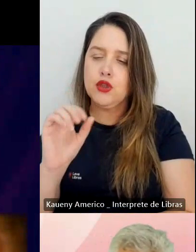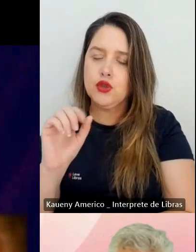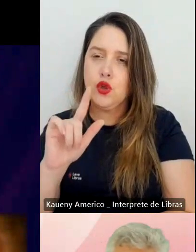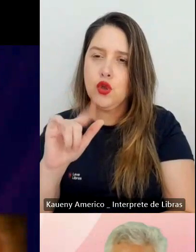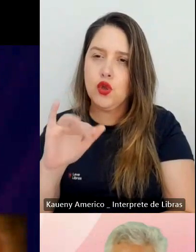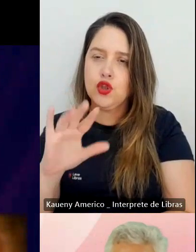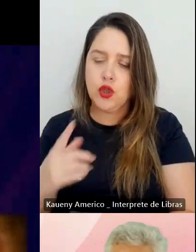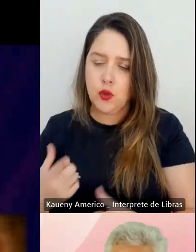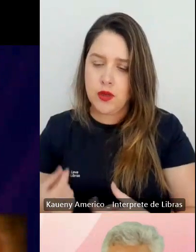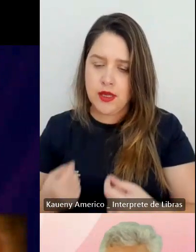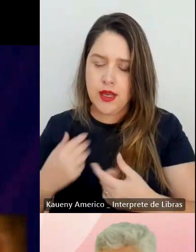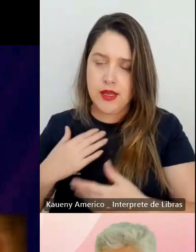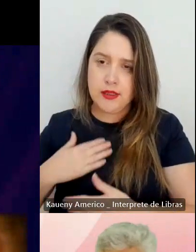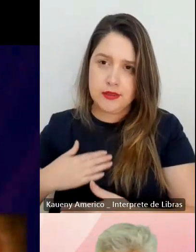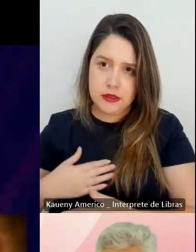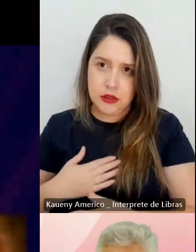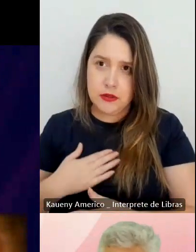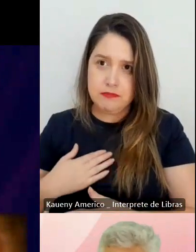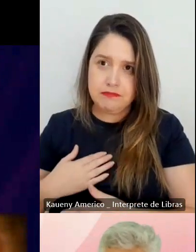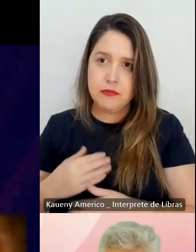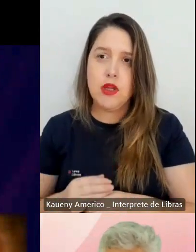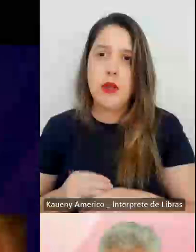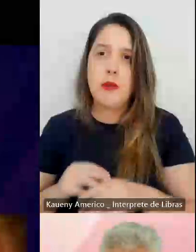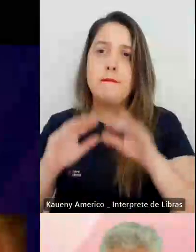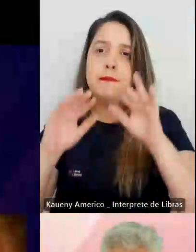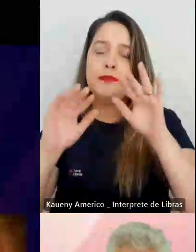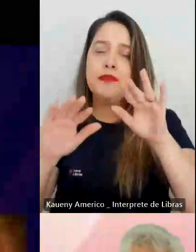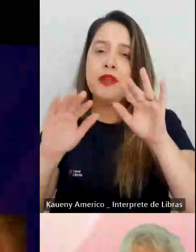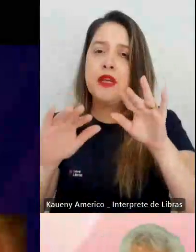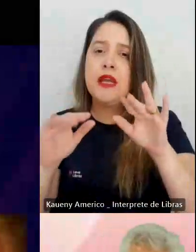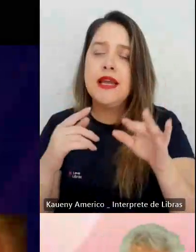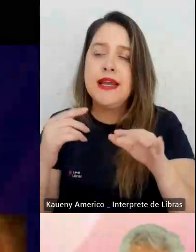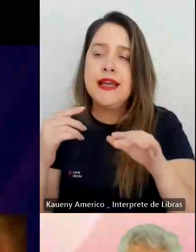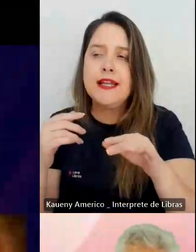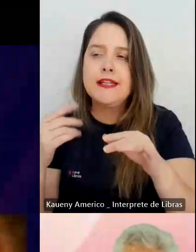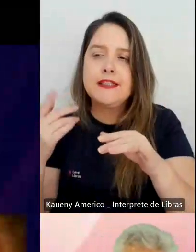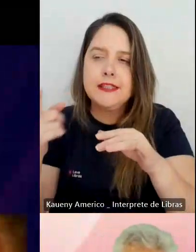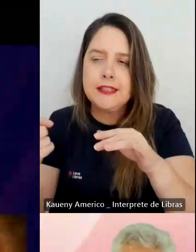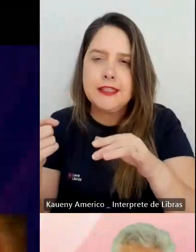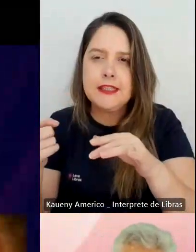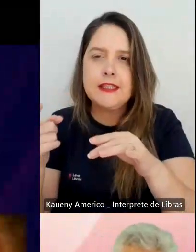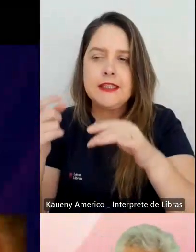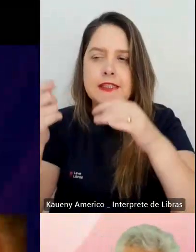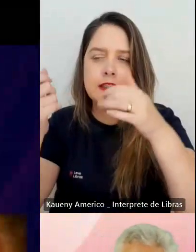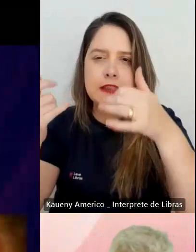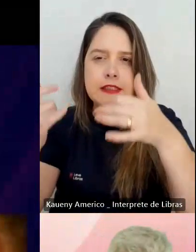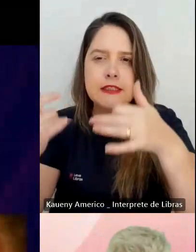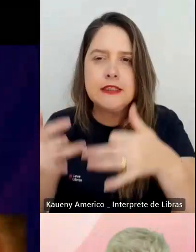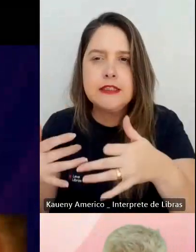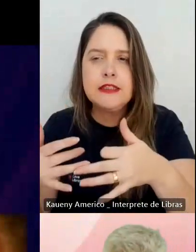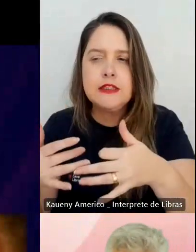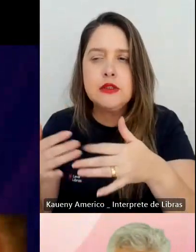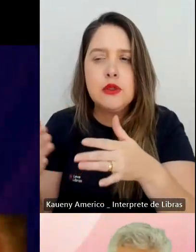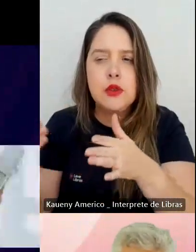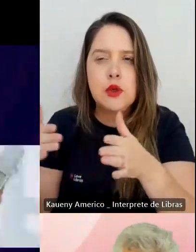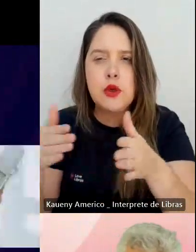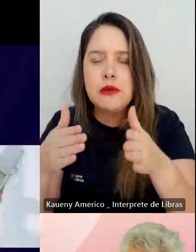existe. E os estadios, eles vão acabar nos orientando os caminhos para o